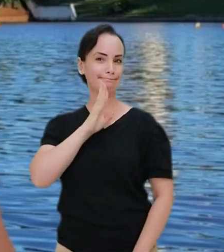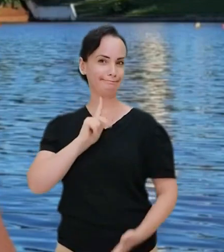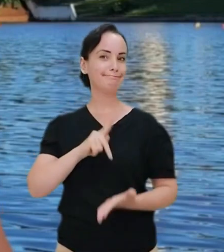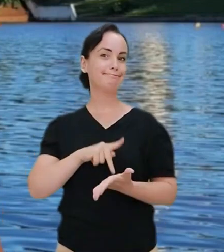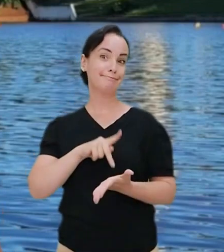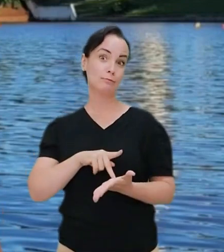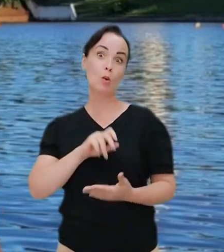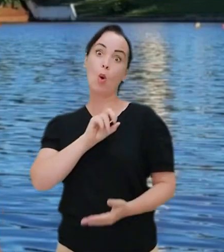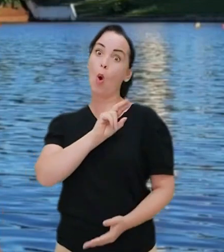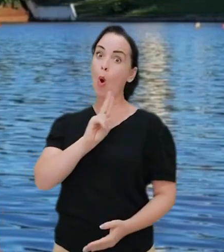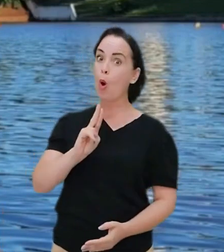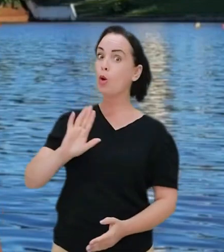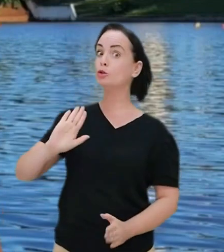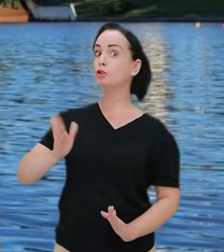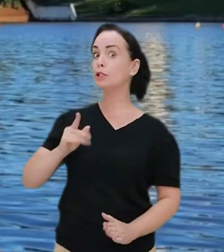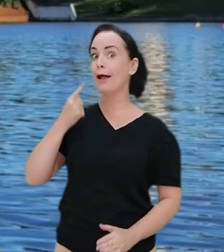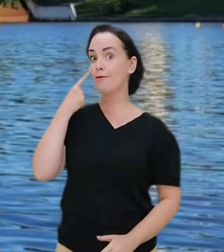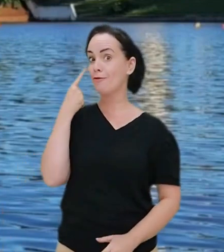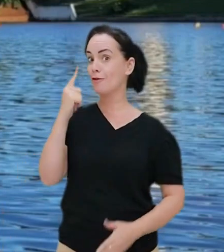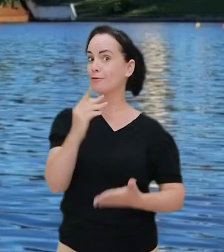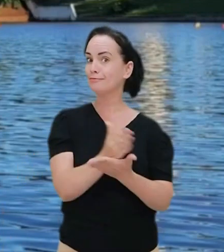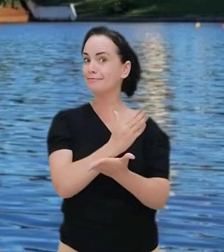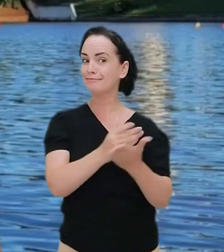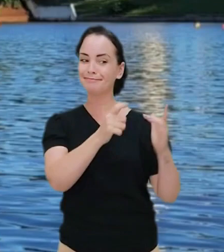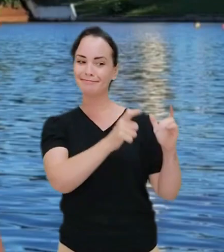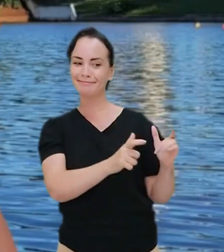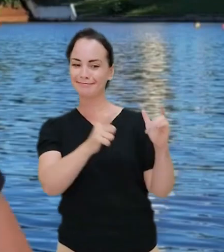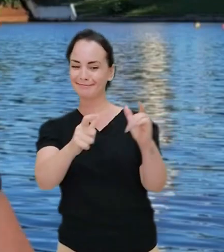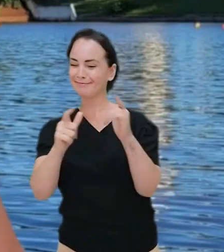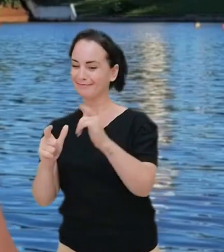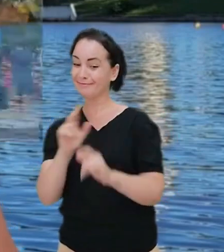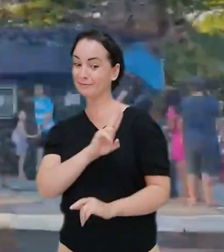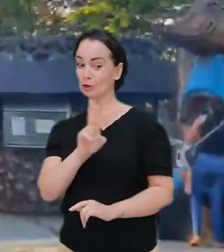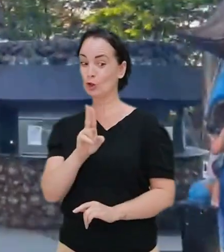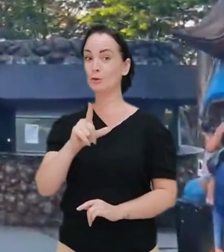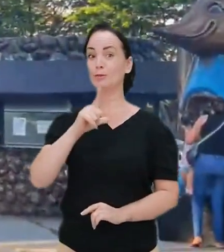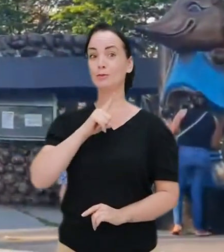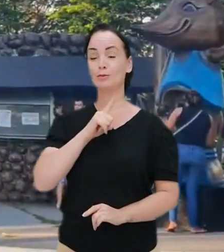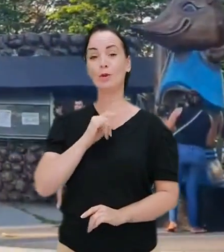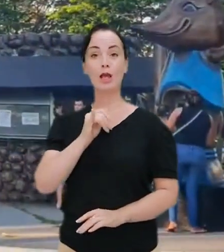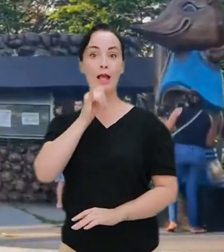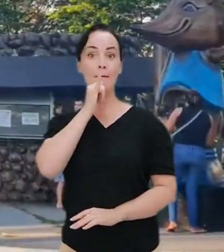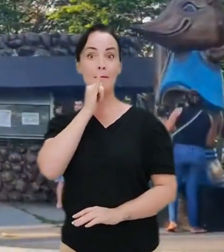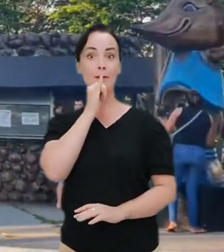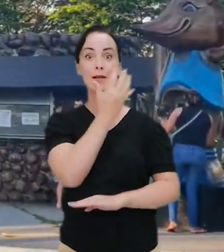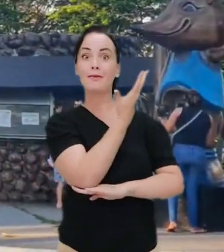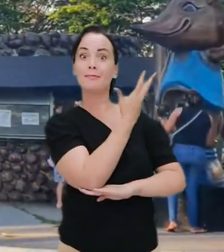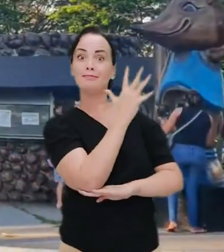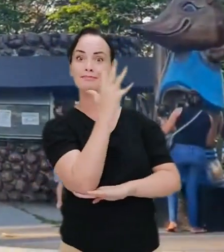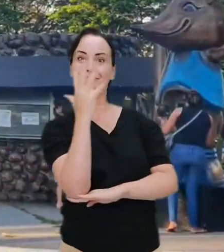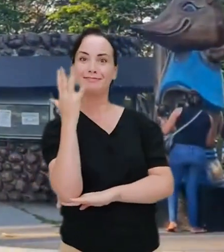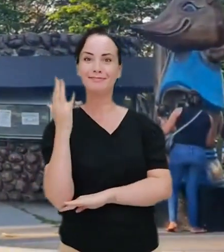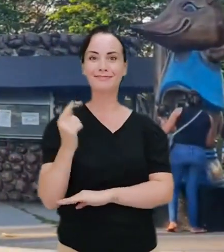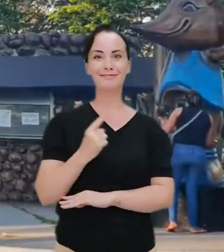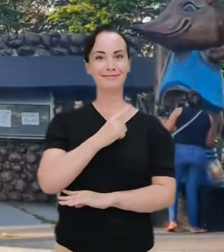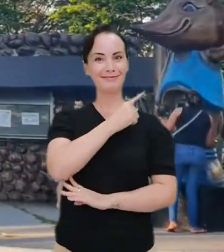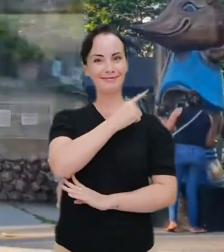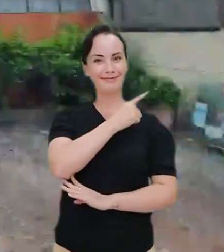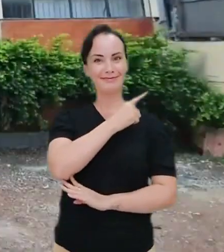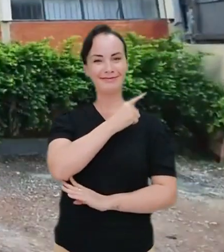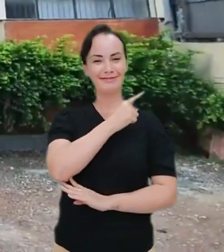mesmo? Ou pelo menos de alguns lugares que tem o nome dele, como Arthur Thomas